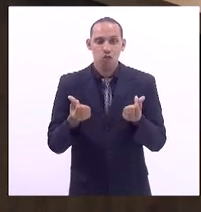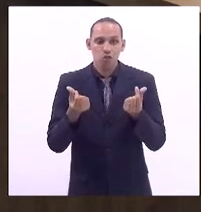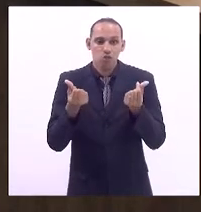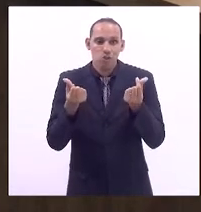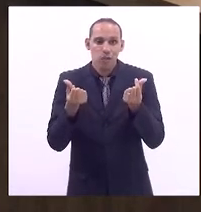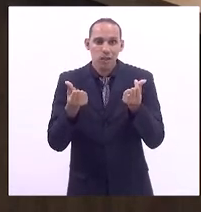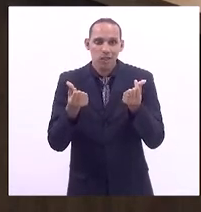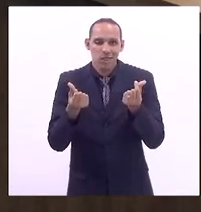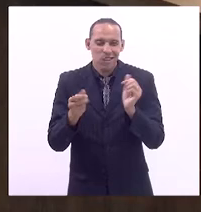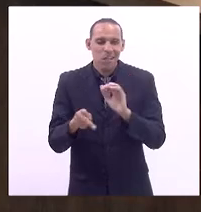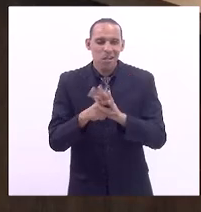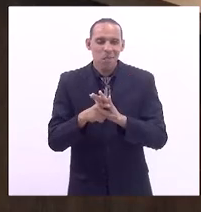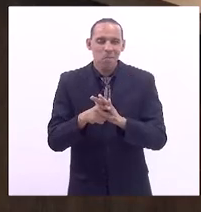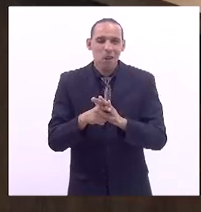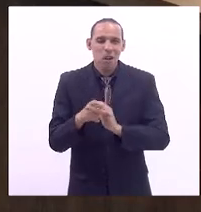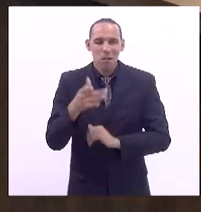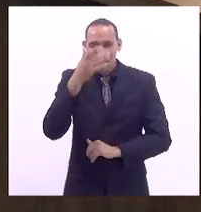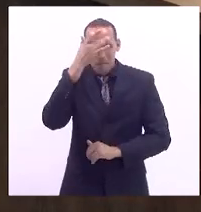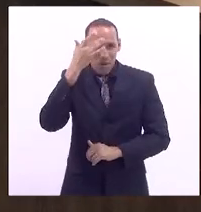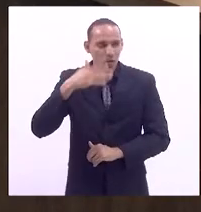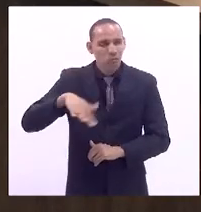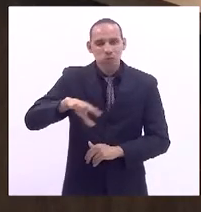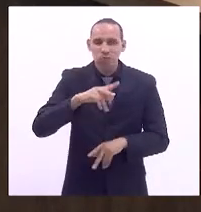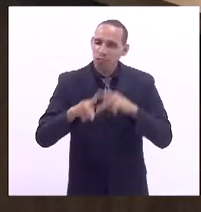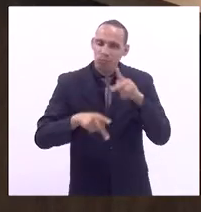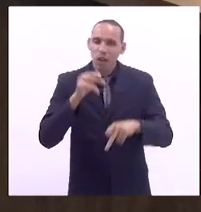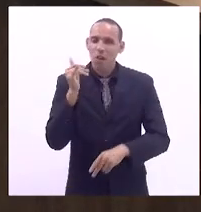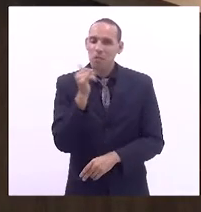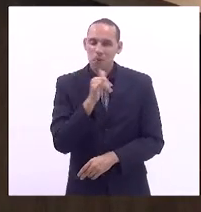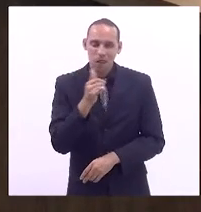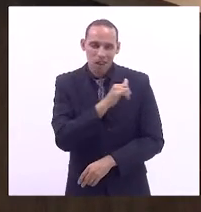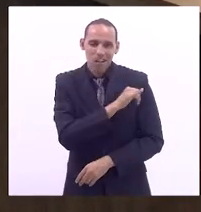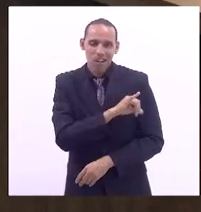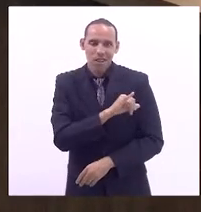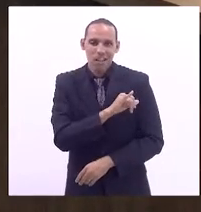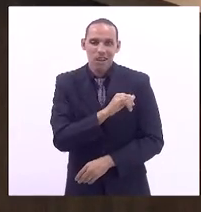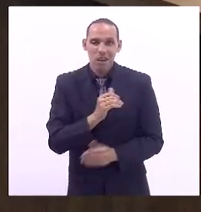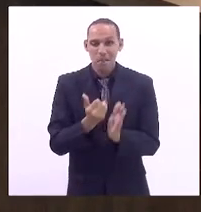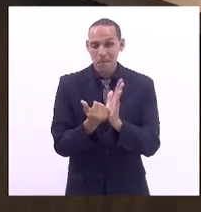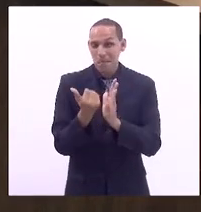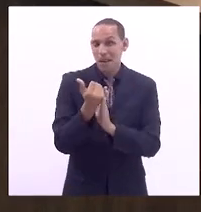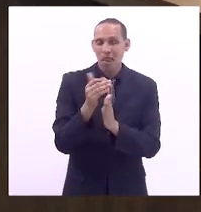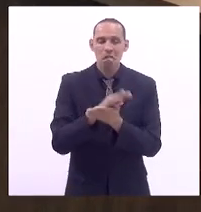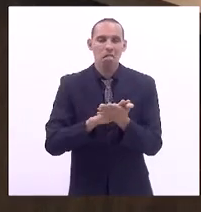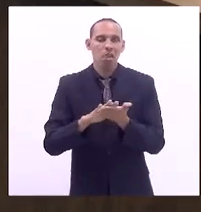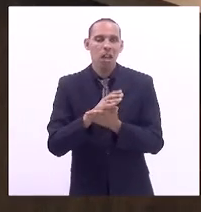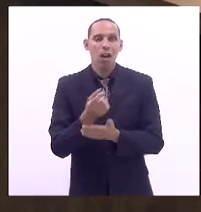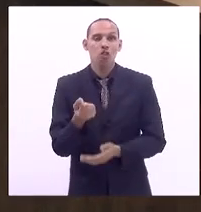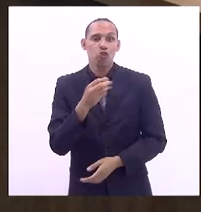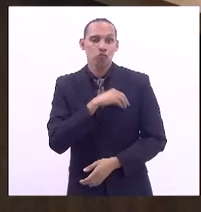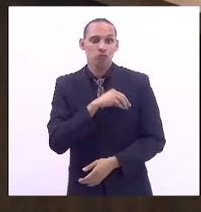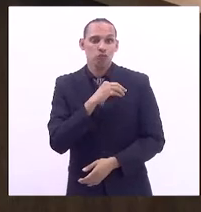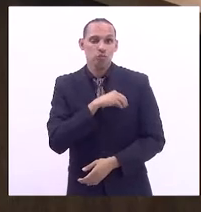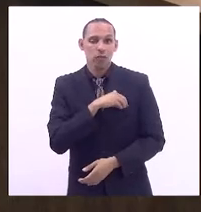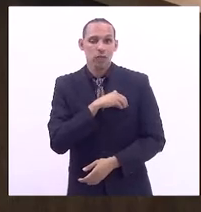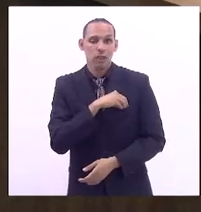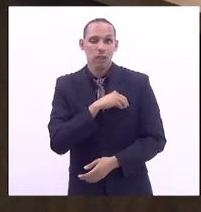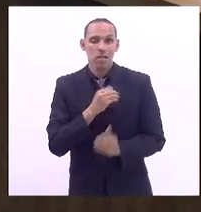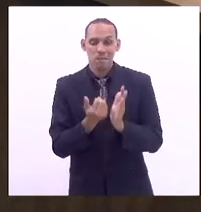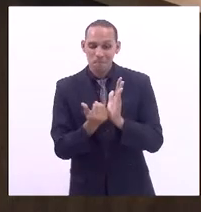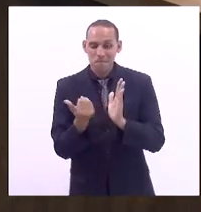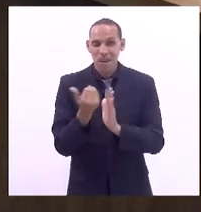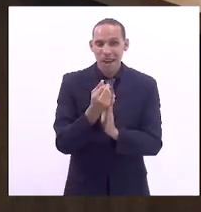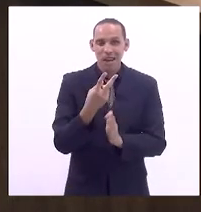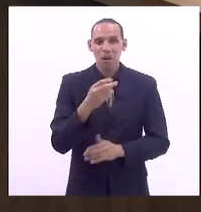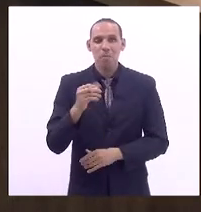do Fluminense não subiu o salário mínimo no reajuste regional não é reajustado